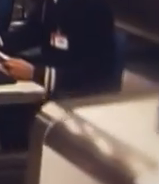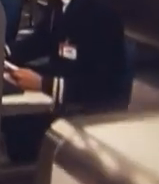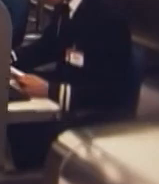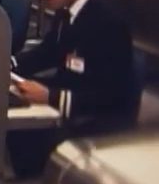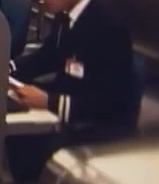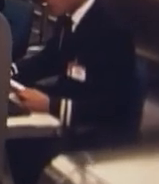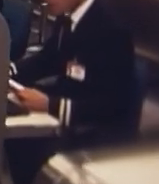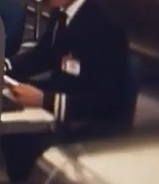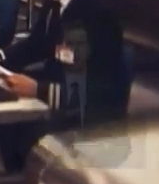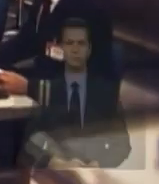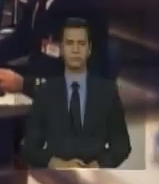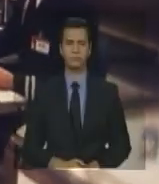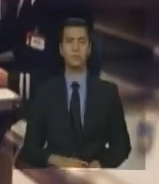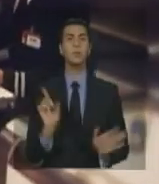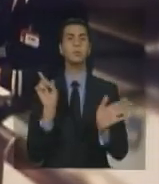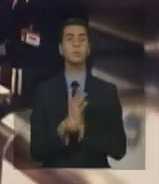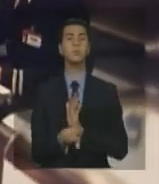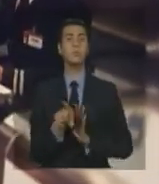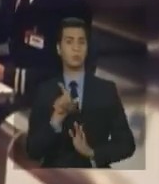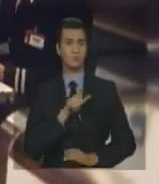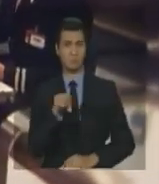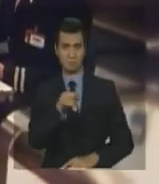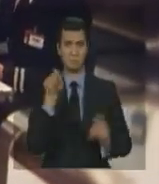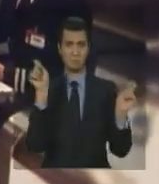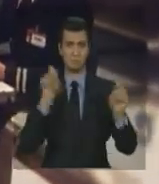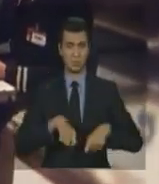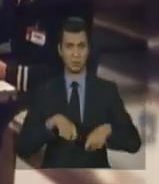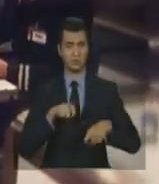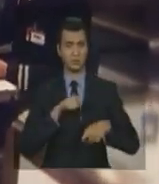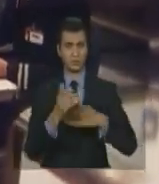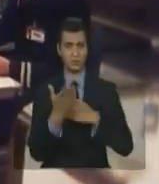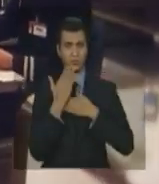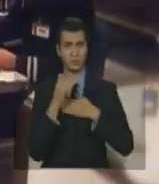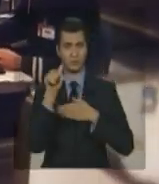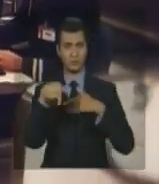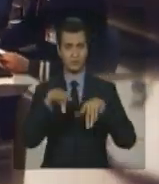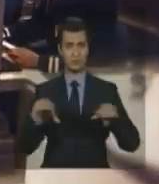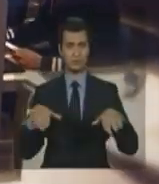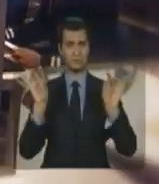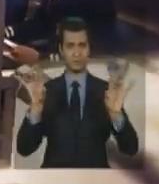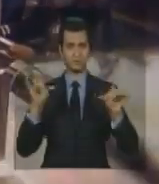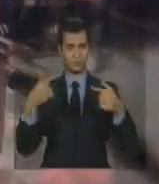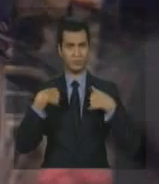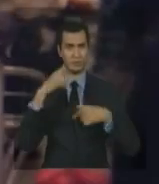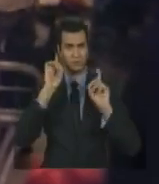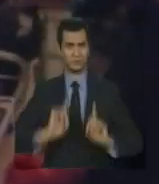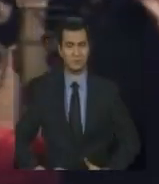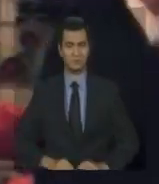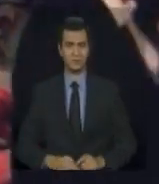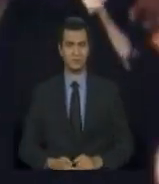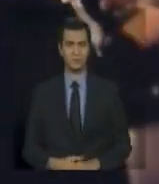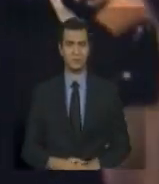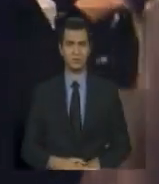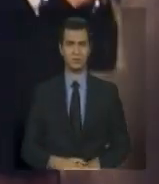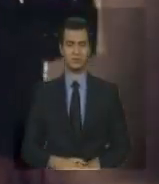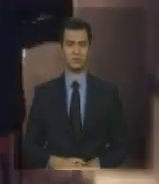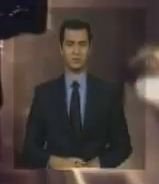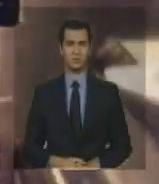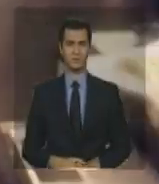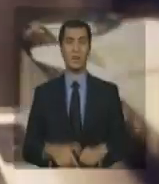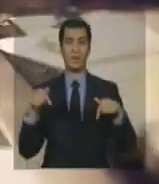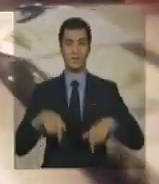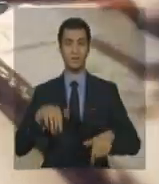Oi, tem alguém para atender aqui no balcão de prioridade? É? Que bom, obrigada. No começo, aqui no